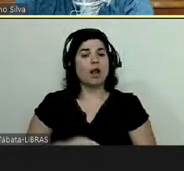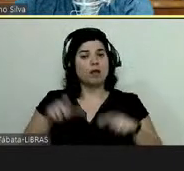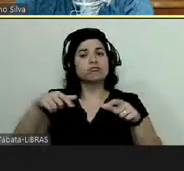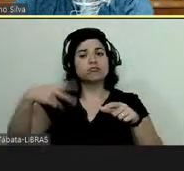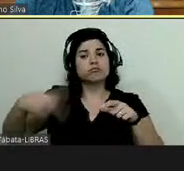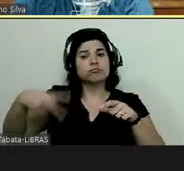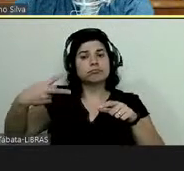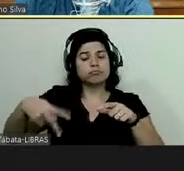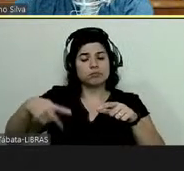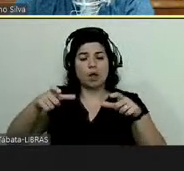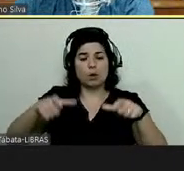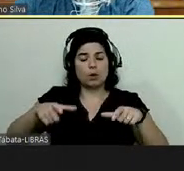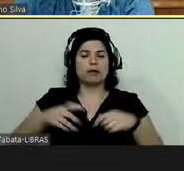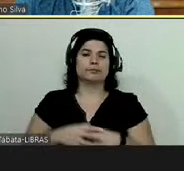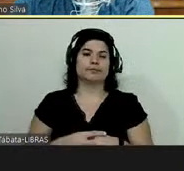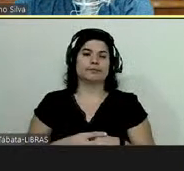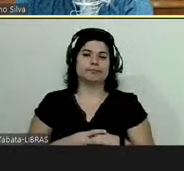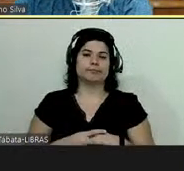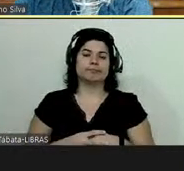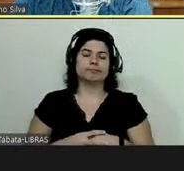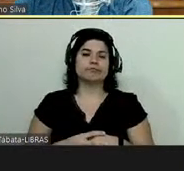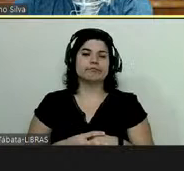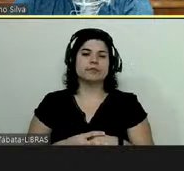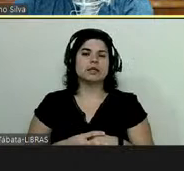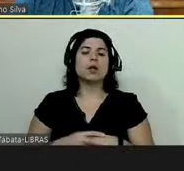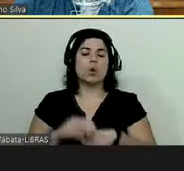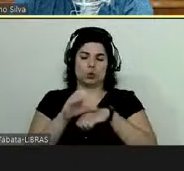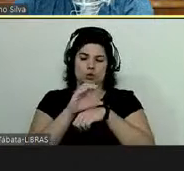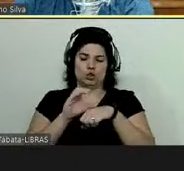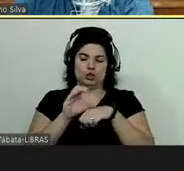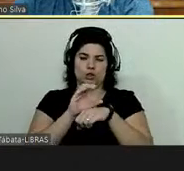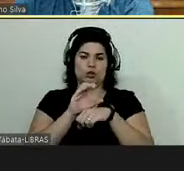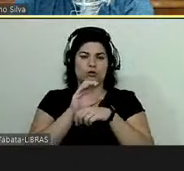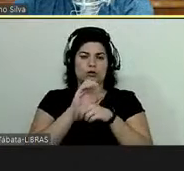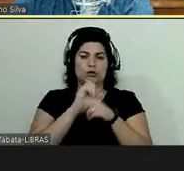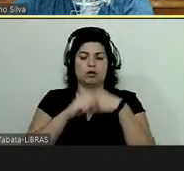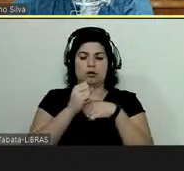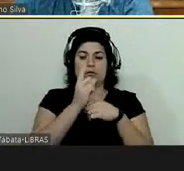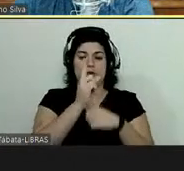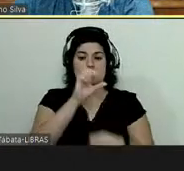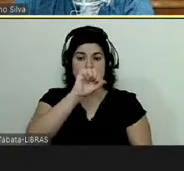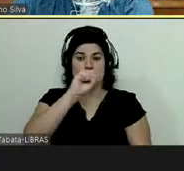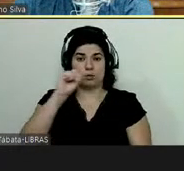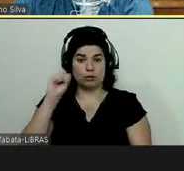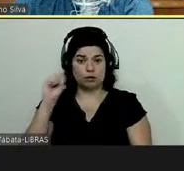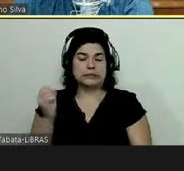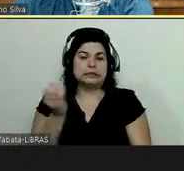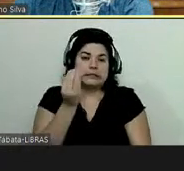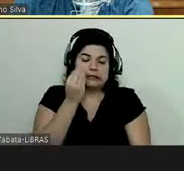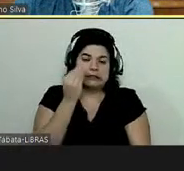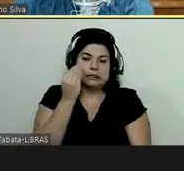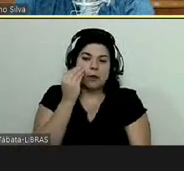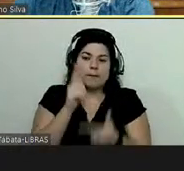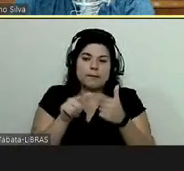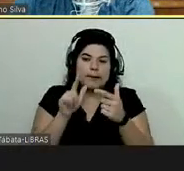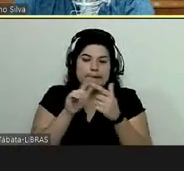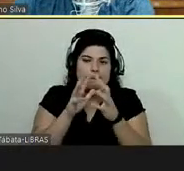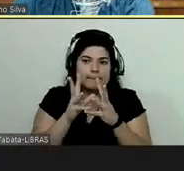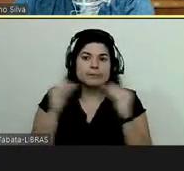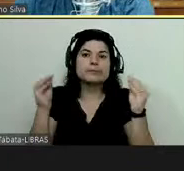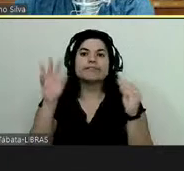calma bom então a Constituição de 88 tentou resolver esse problema da autonomia do nível